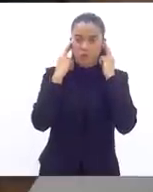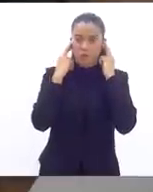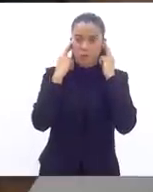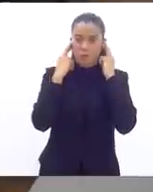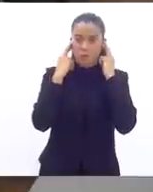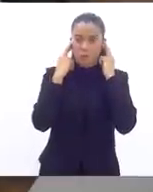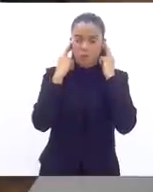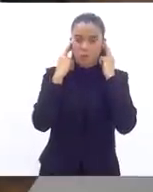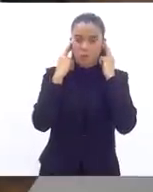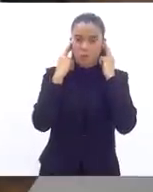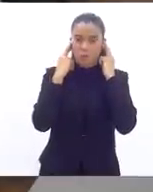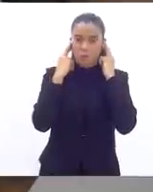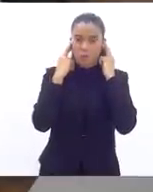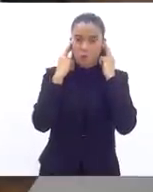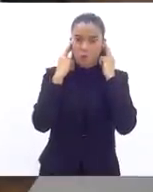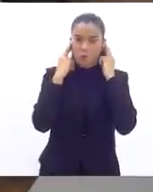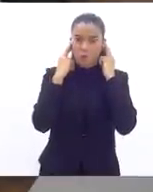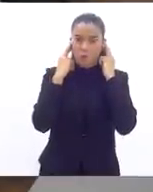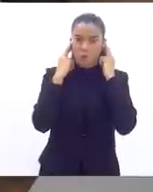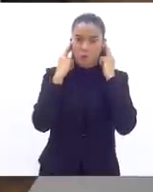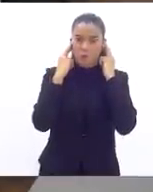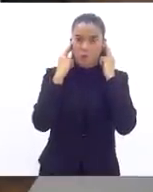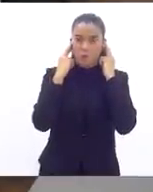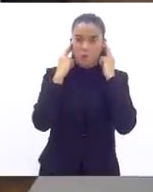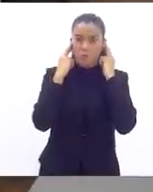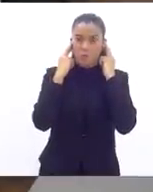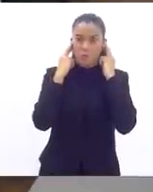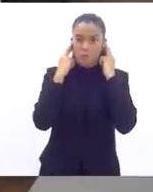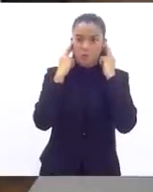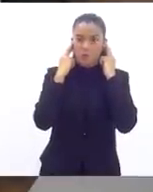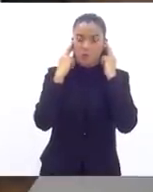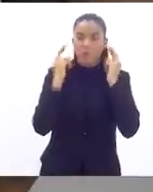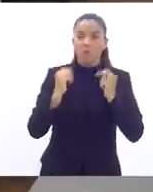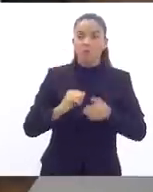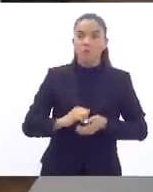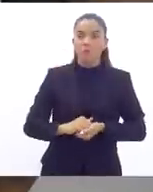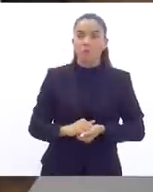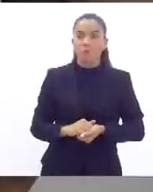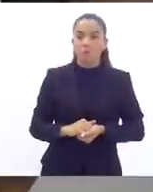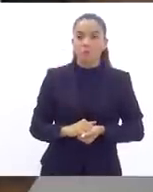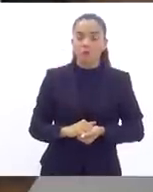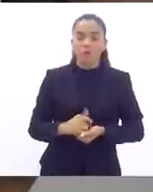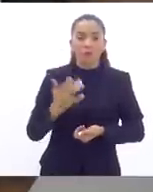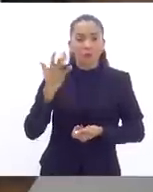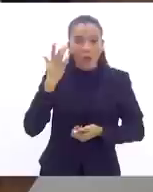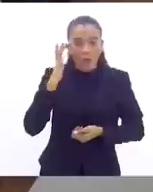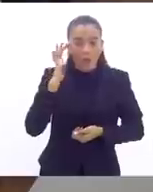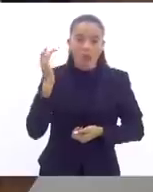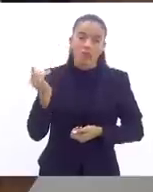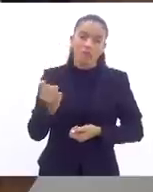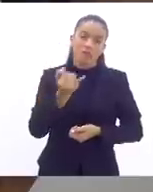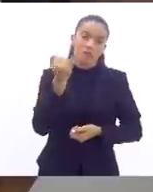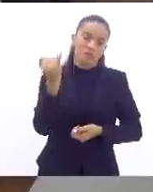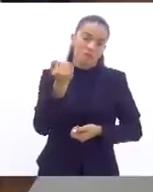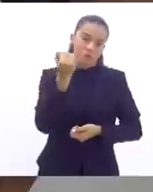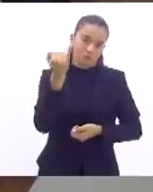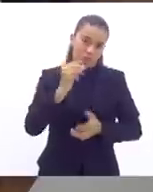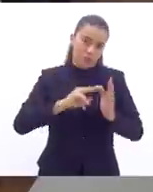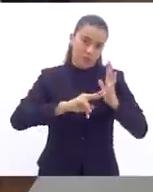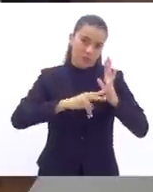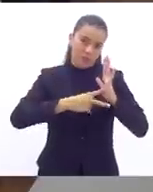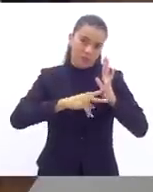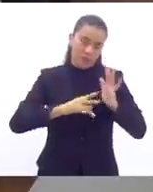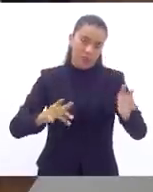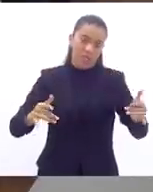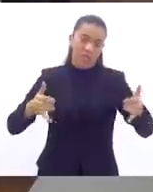isso é importante olha só eu acho muito eu acho muito importante que o sindicato entre